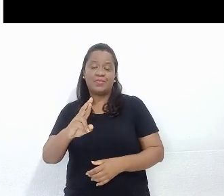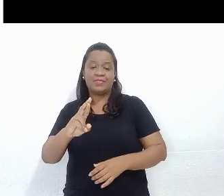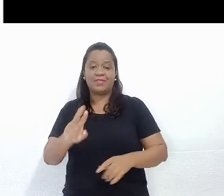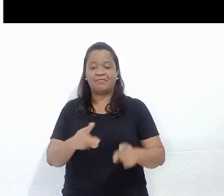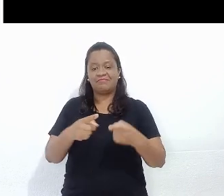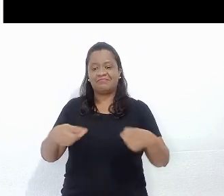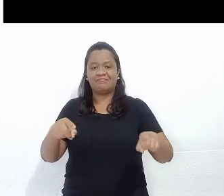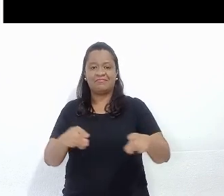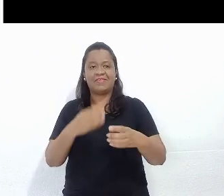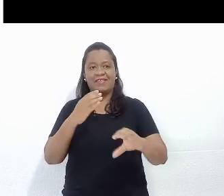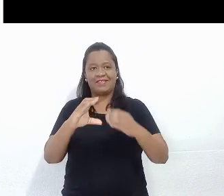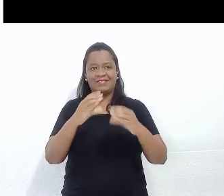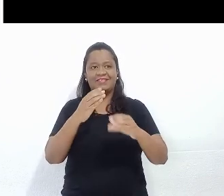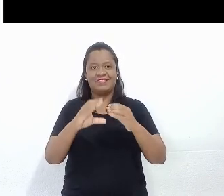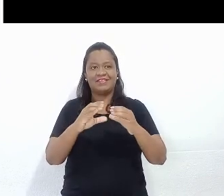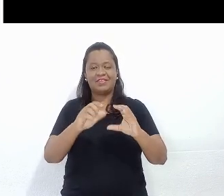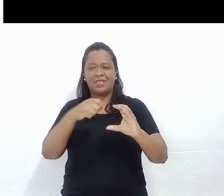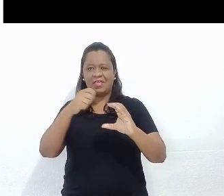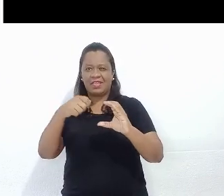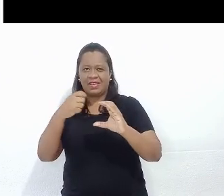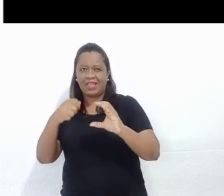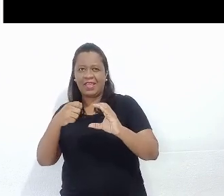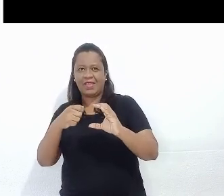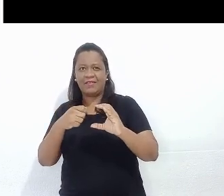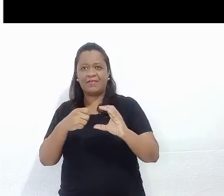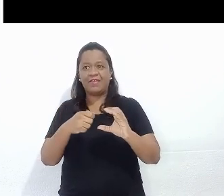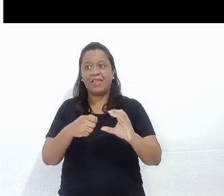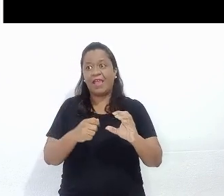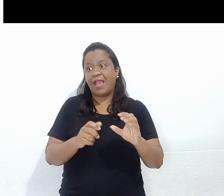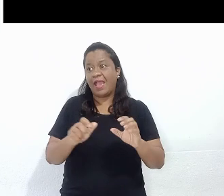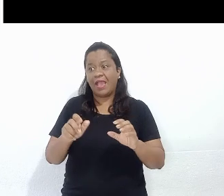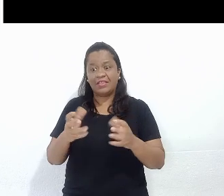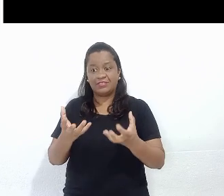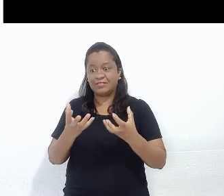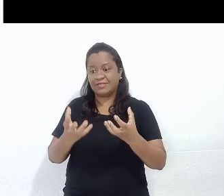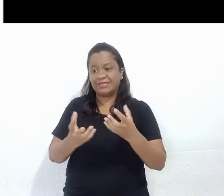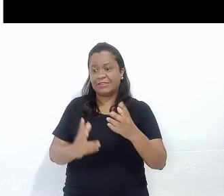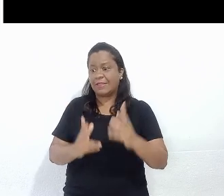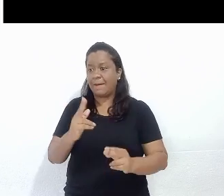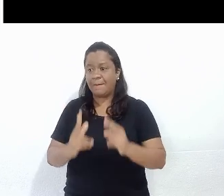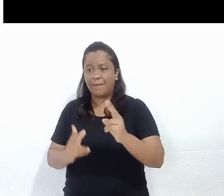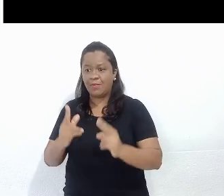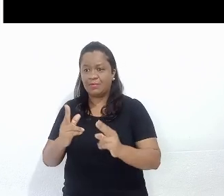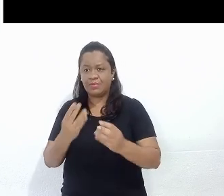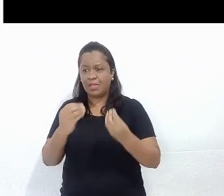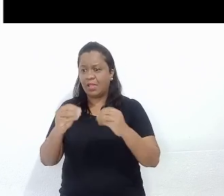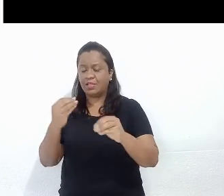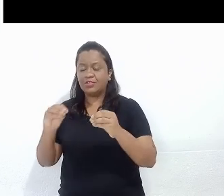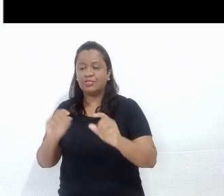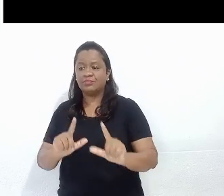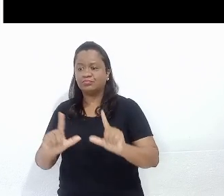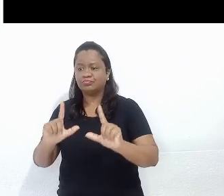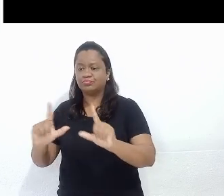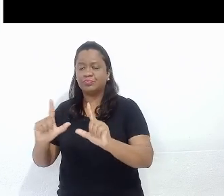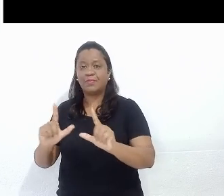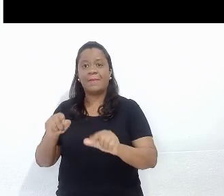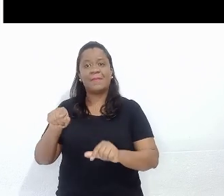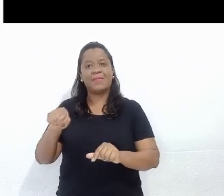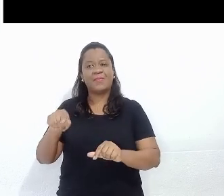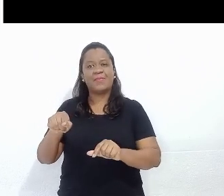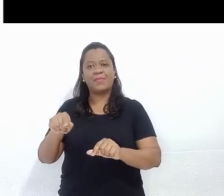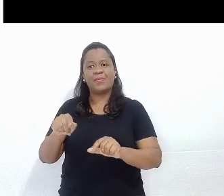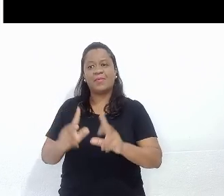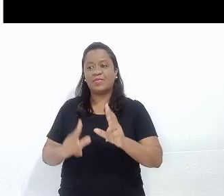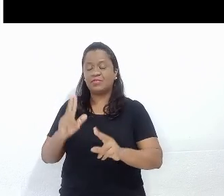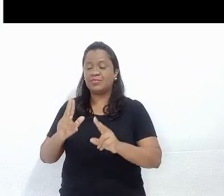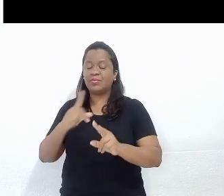gravado, a gente estava escorrendo para achar a montagem, né, por causa de um editor teve problema, aí a gente conseguiu trocar e